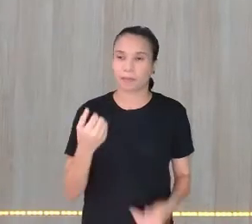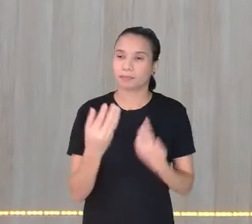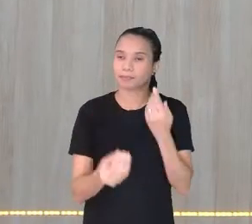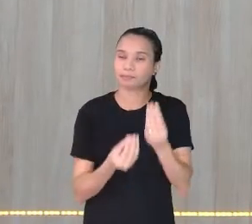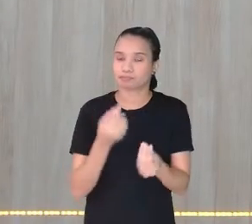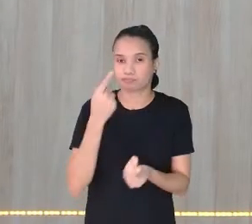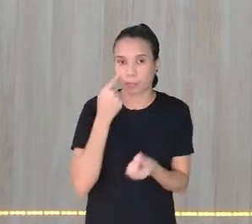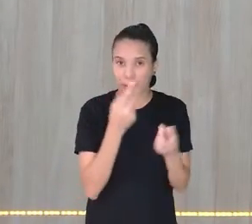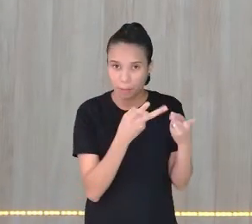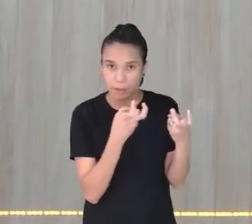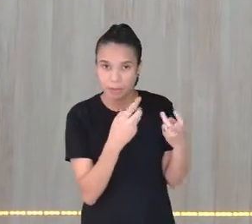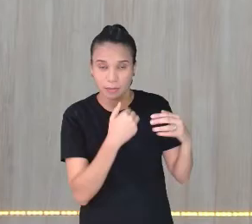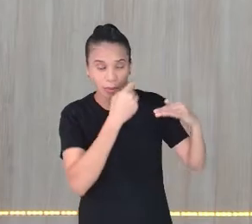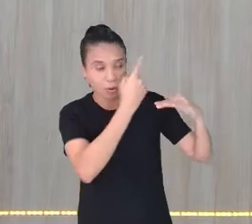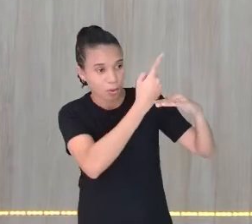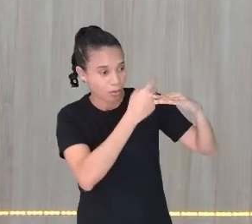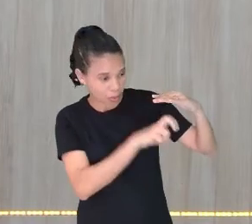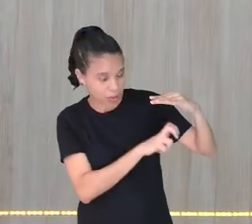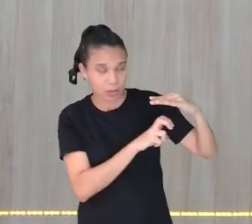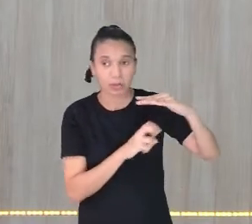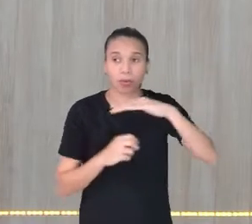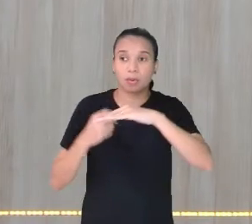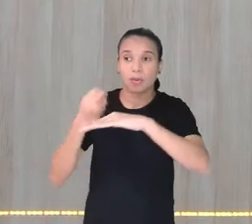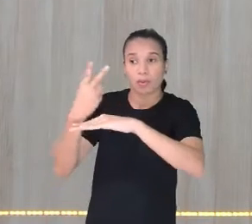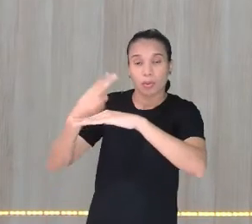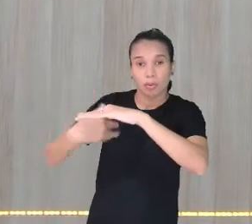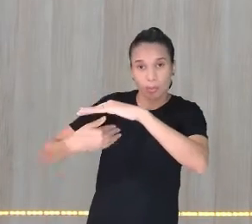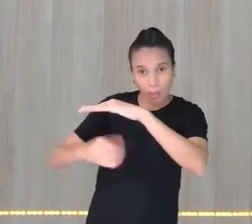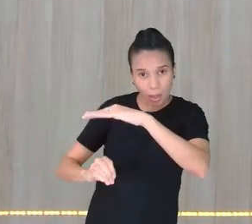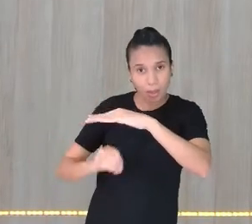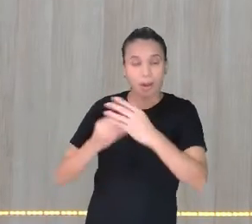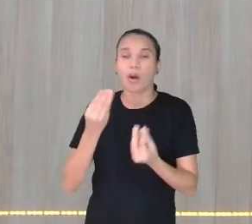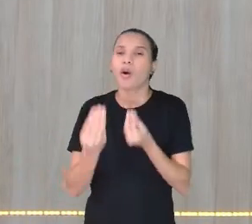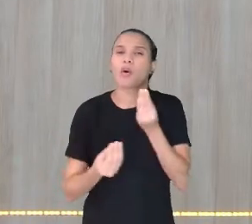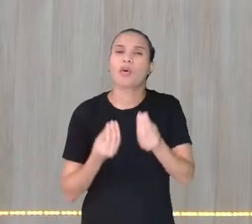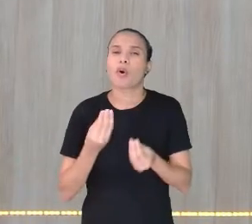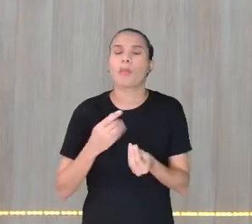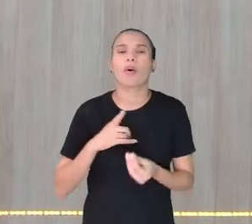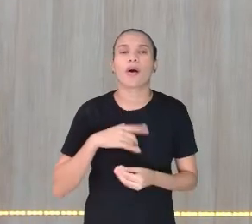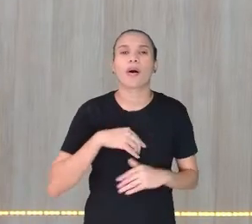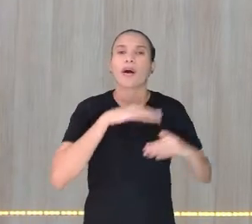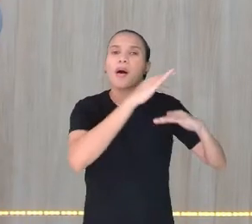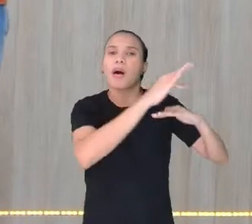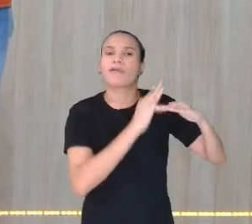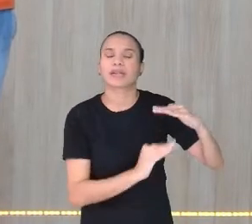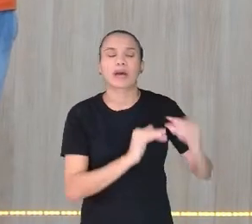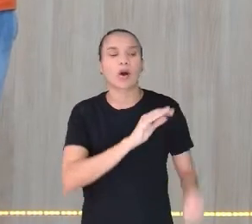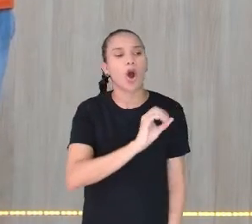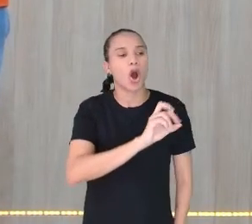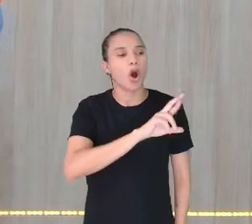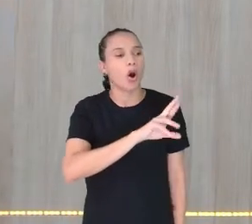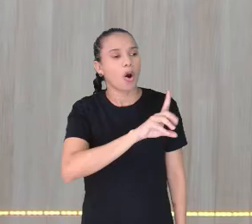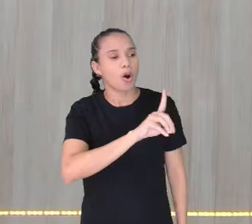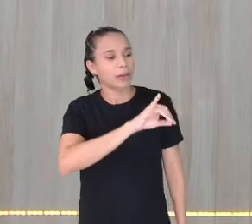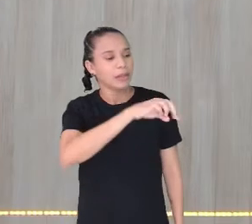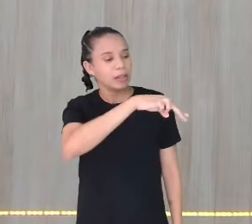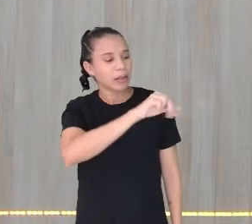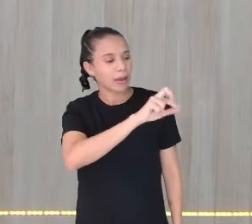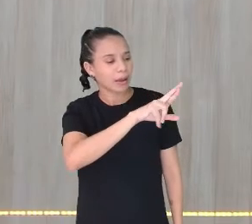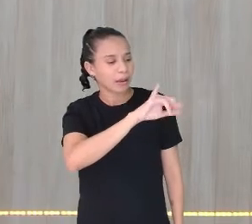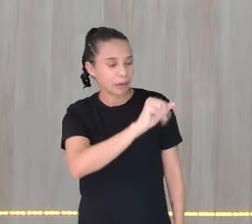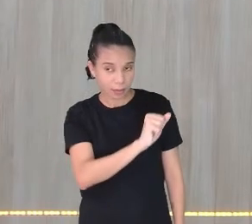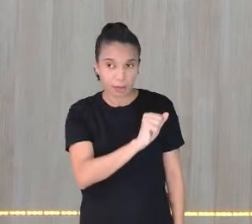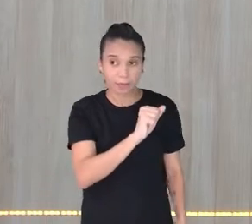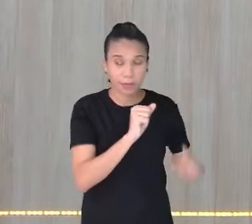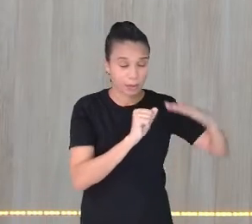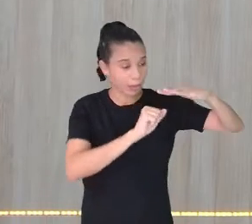tenho 1/5 e 2/10. O que é uma fração ordinária, Pedro? Uma fração ordinária é